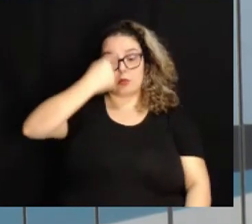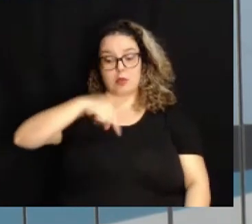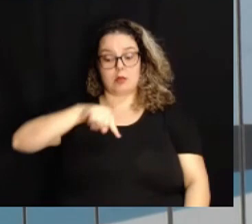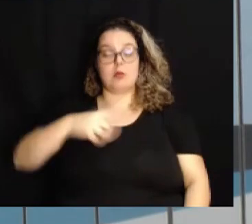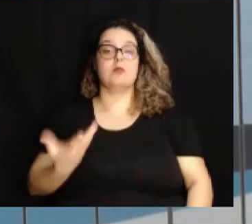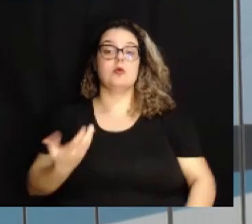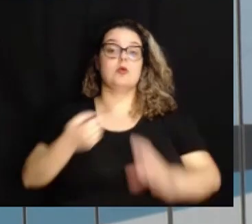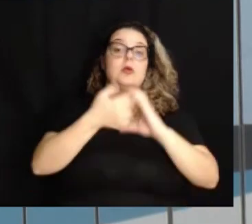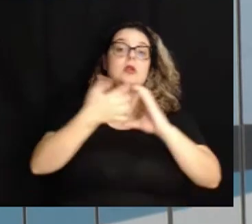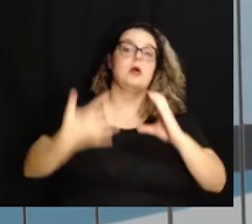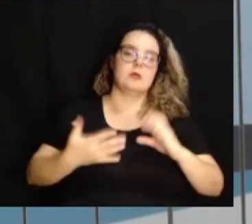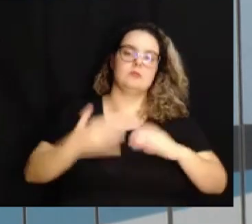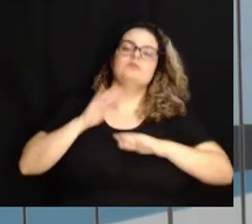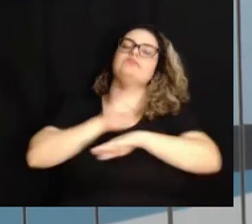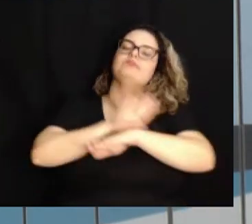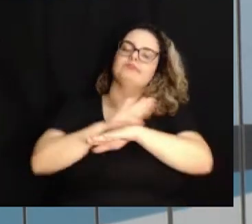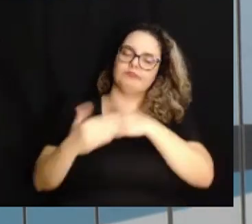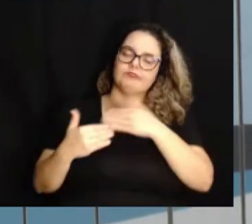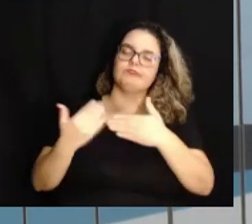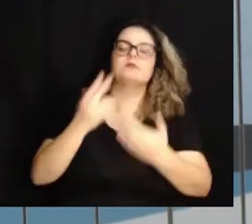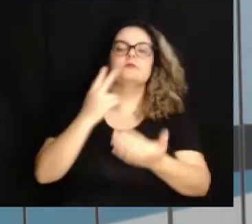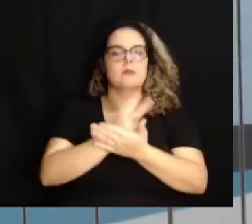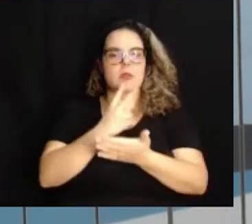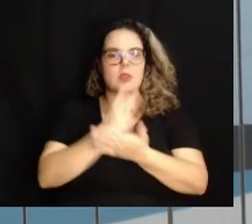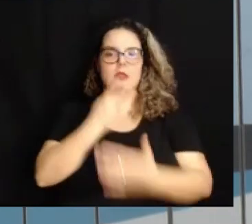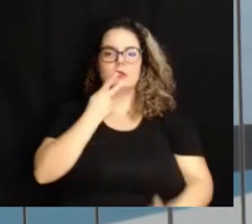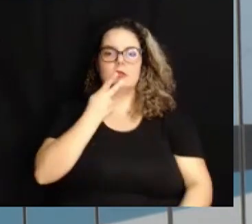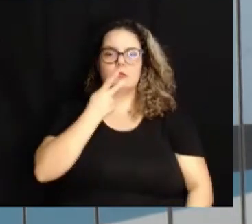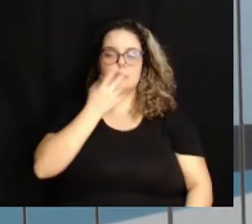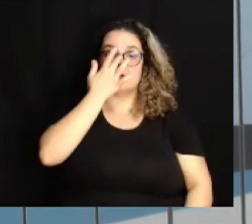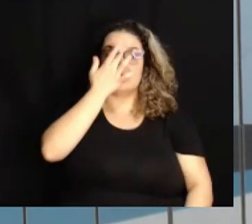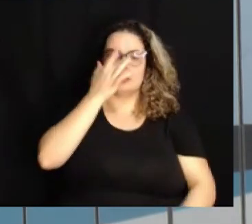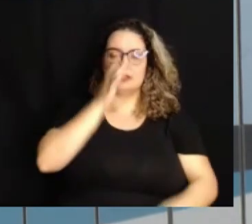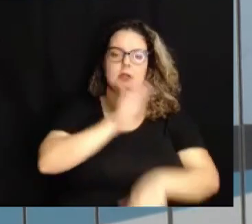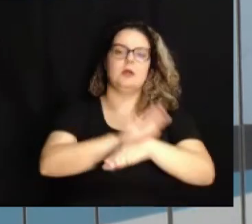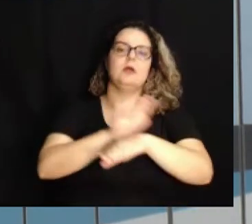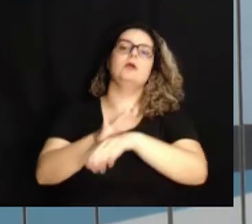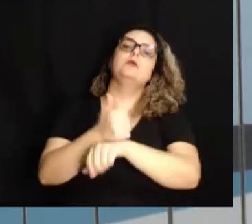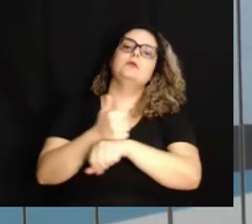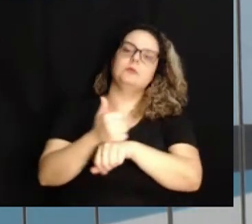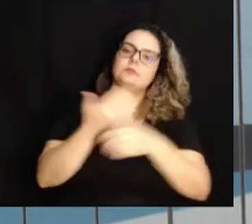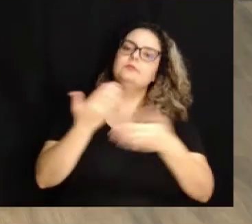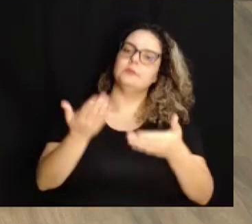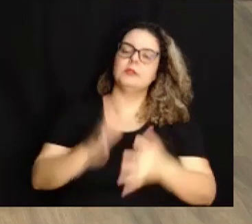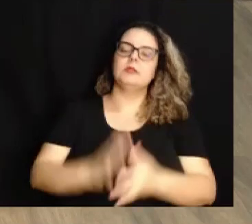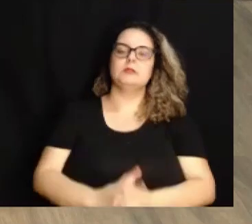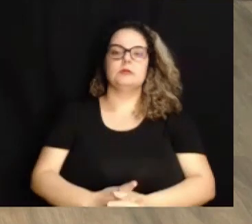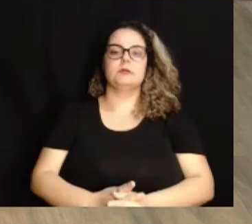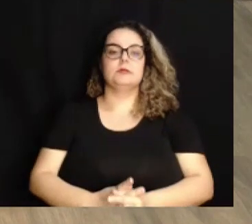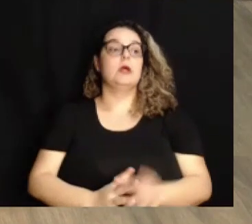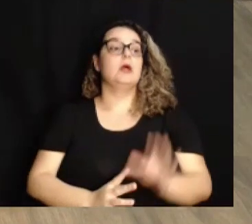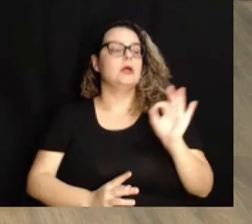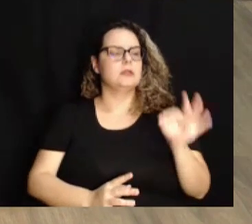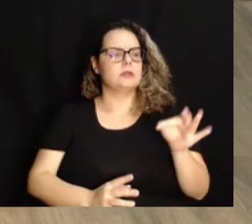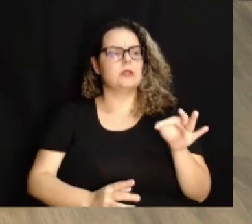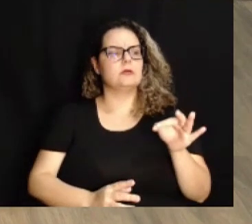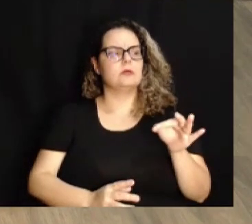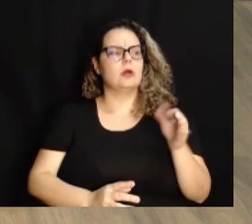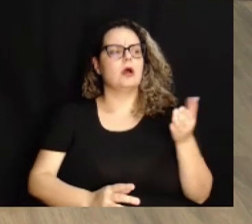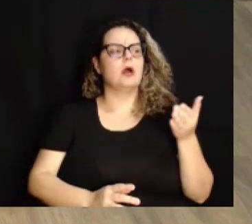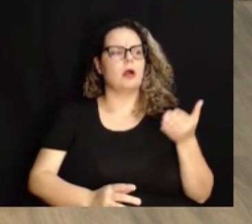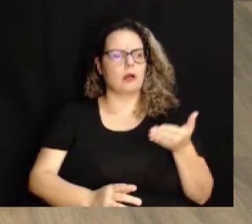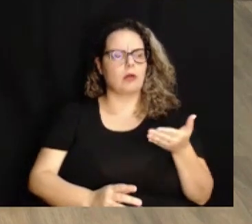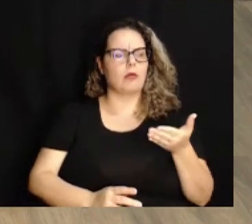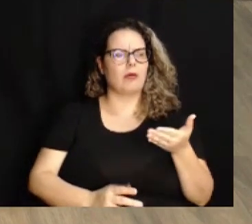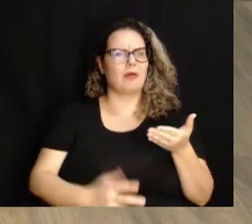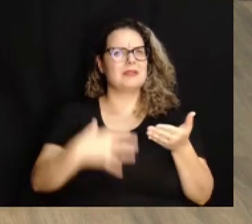como a gente sempre fala, né, a ajuda profissional tá aí para isso. Exatamente. Agora, essa questão de se sentir